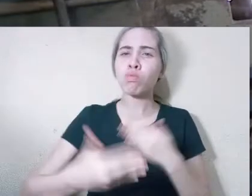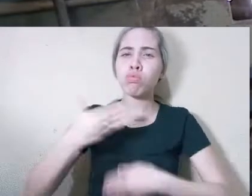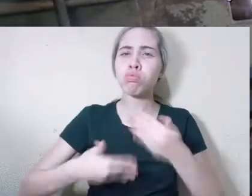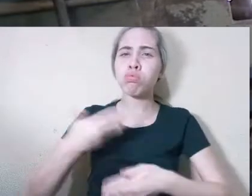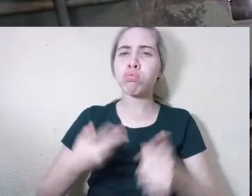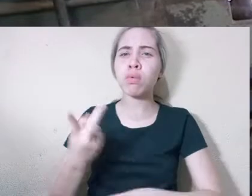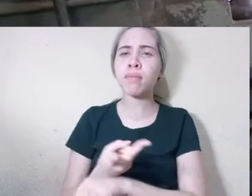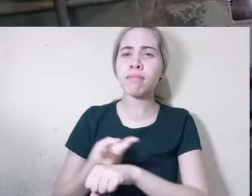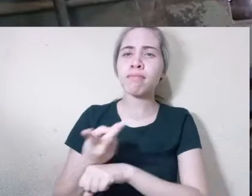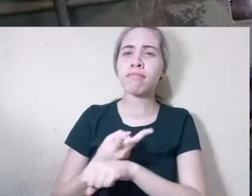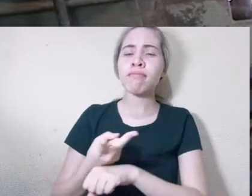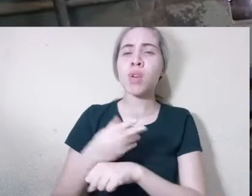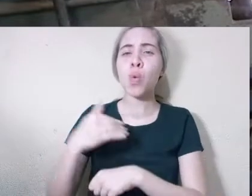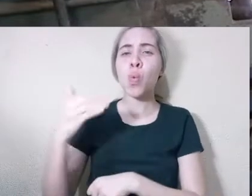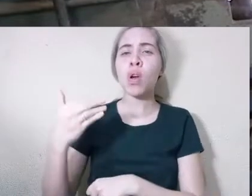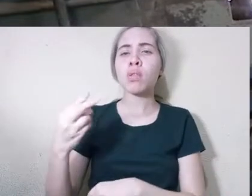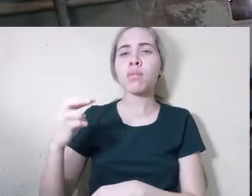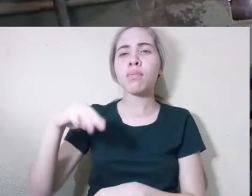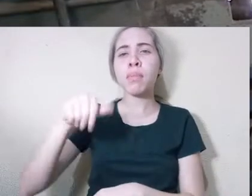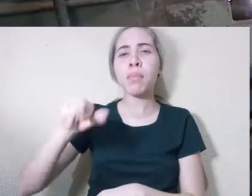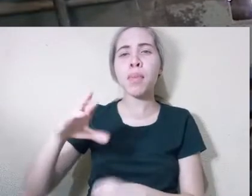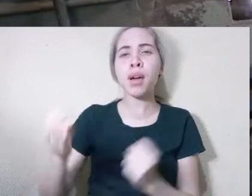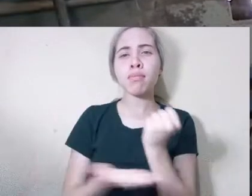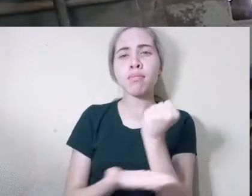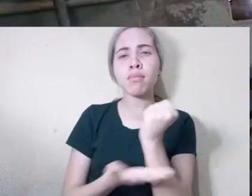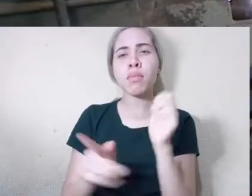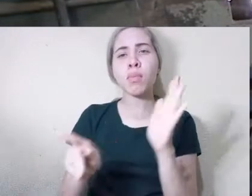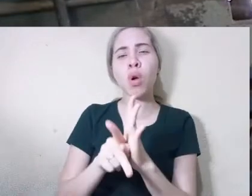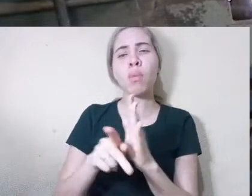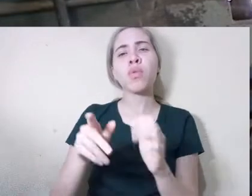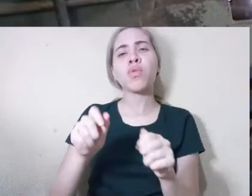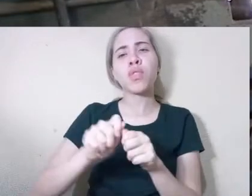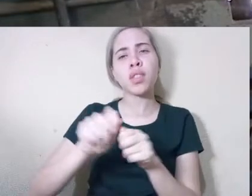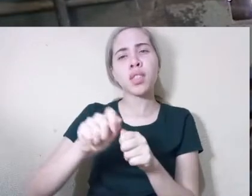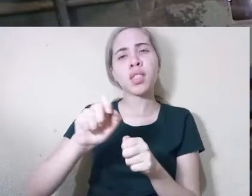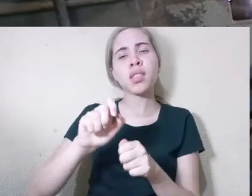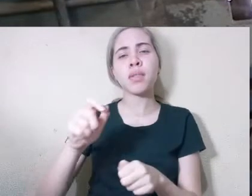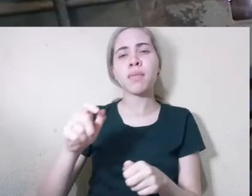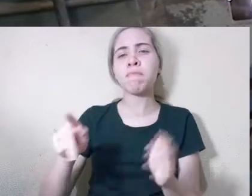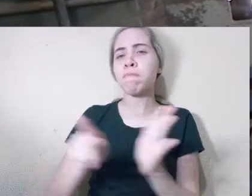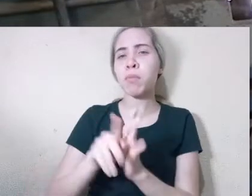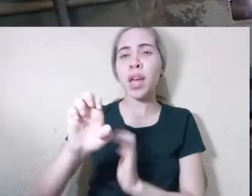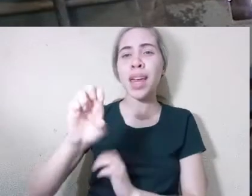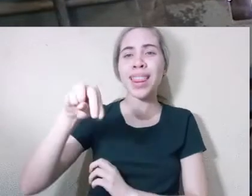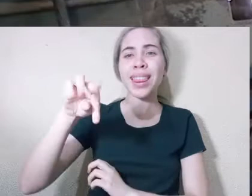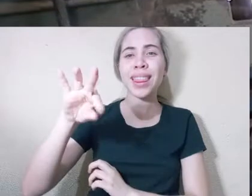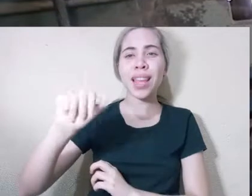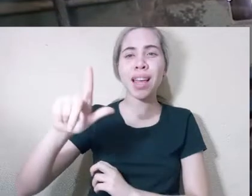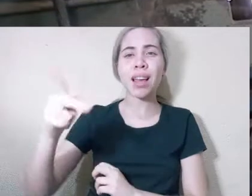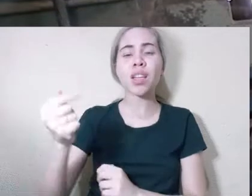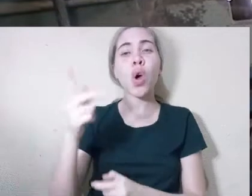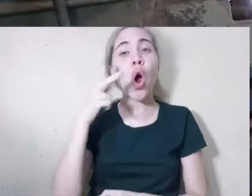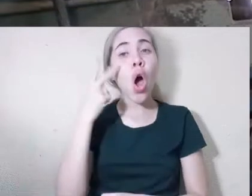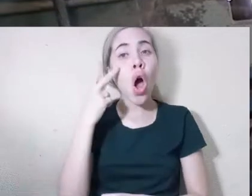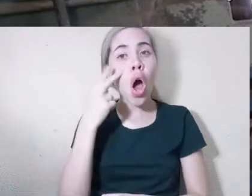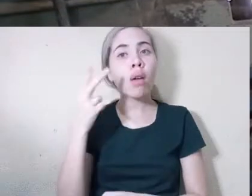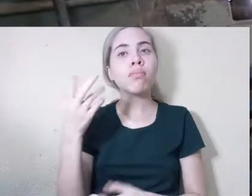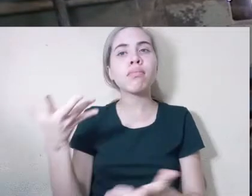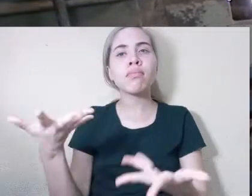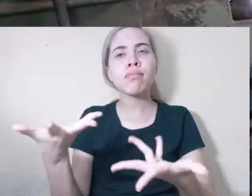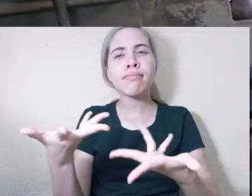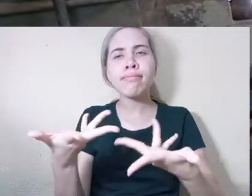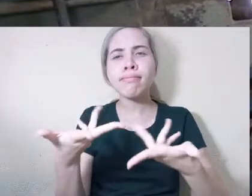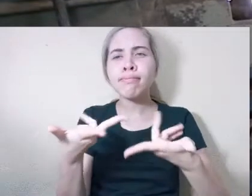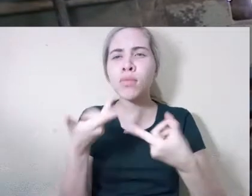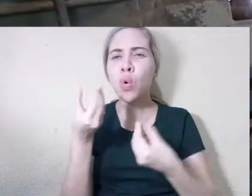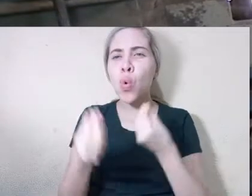atrás. Foi quando da marcenaria você começou a gostar de fazer entalhes, né? Foi isso mesmo. Então, olha só, pessoal, a qualidade desse